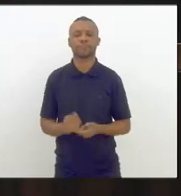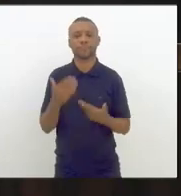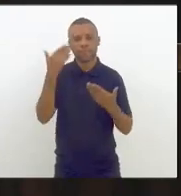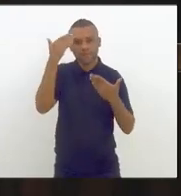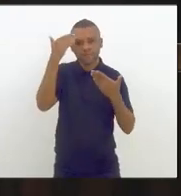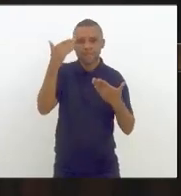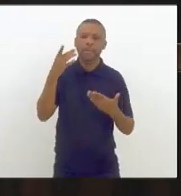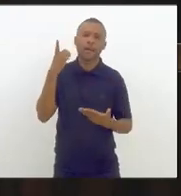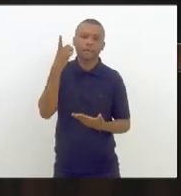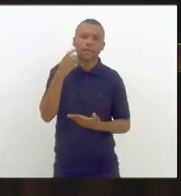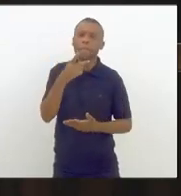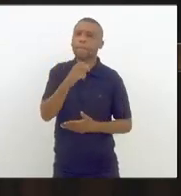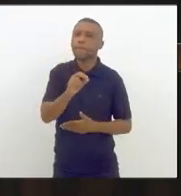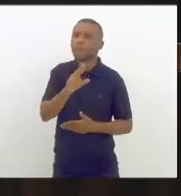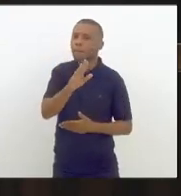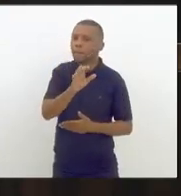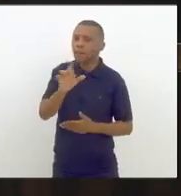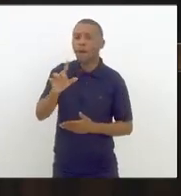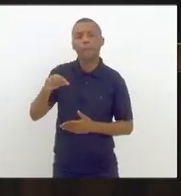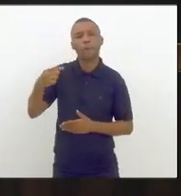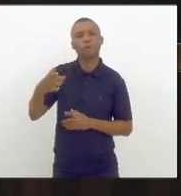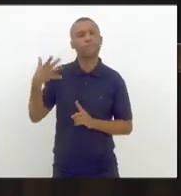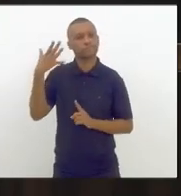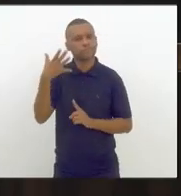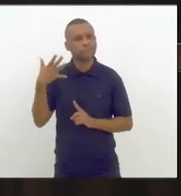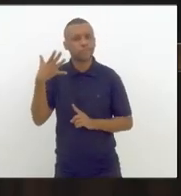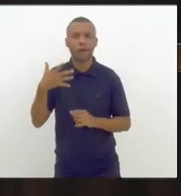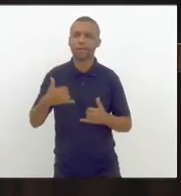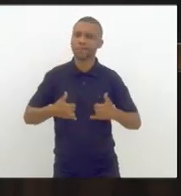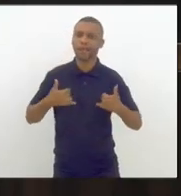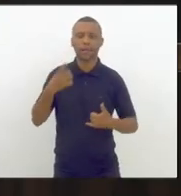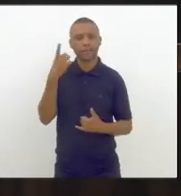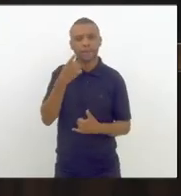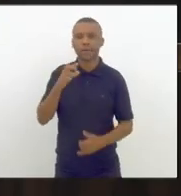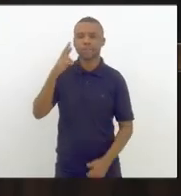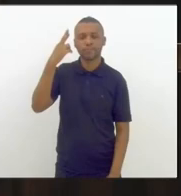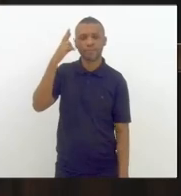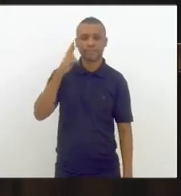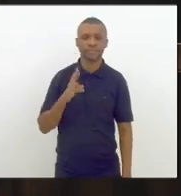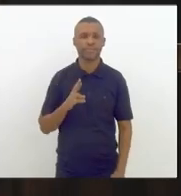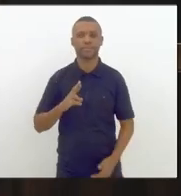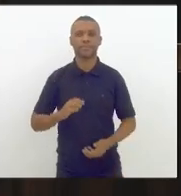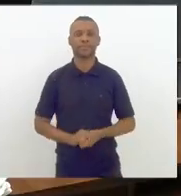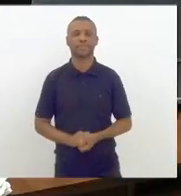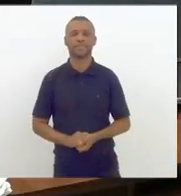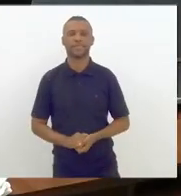Agradecendo ao deputado Paul Bell, próximo orador inscrito é a nobre deputada Renata Souza.